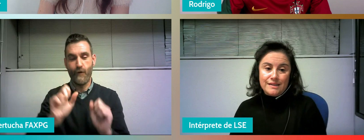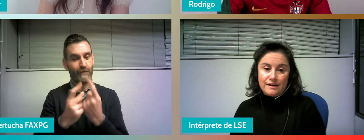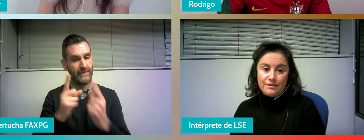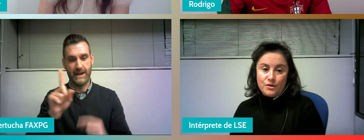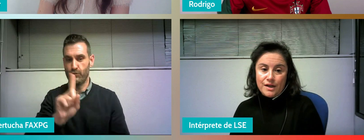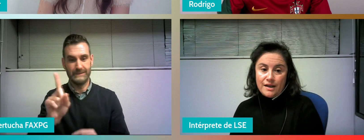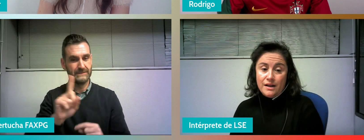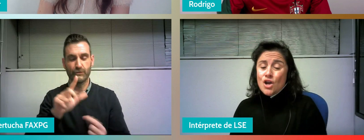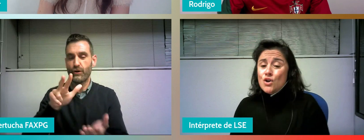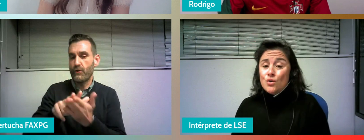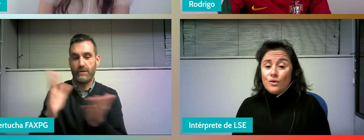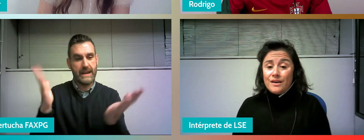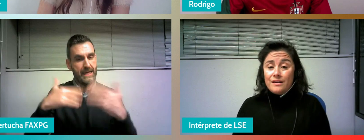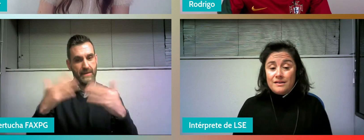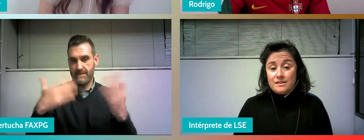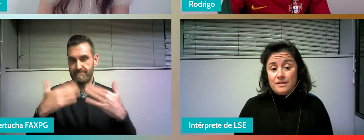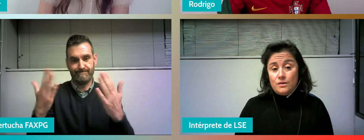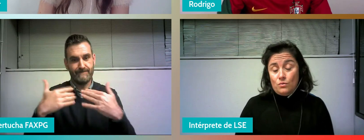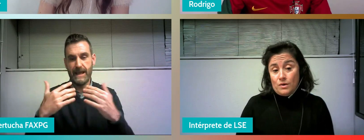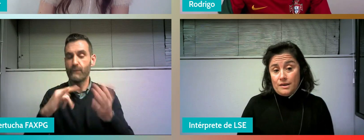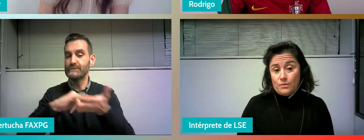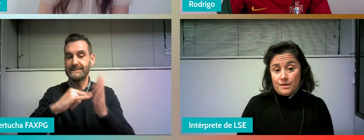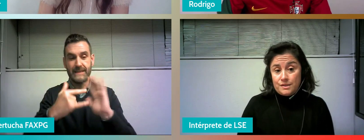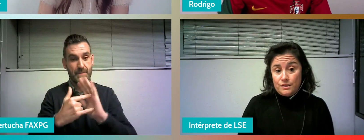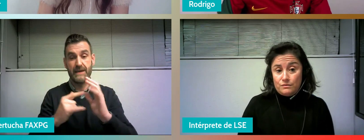signos internacional. Non é en sí